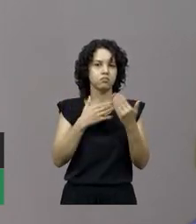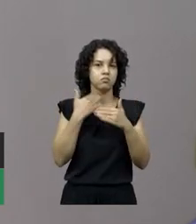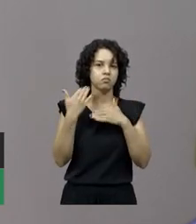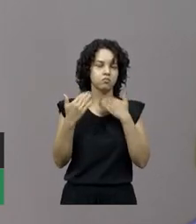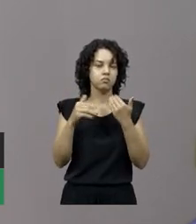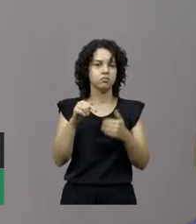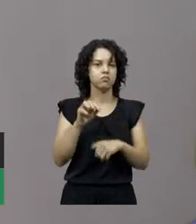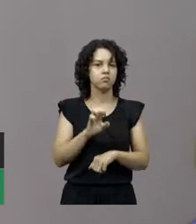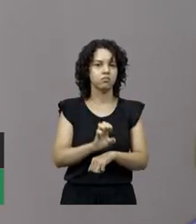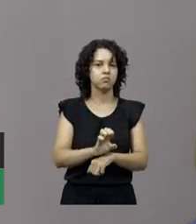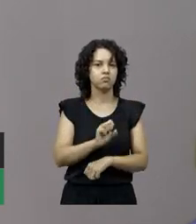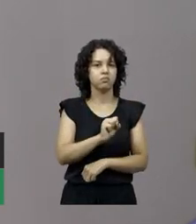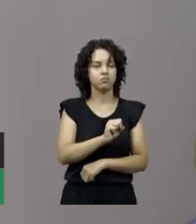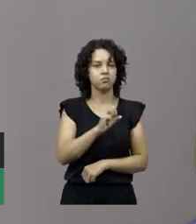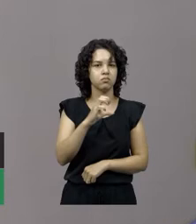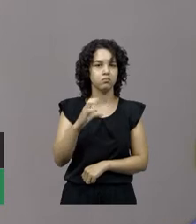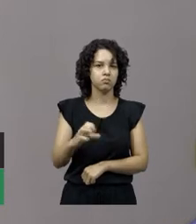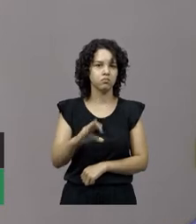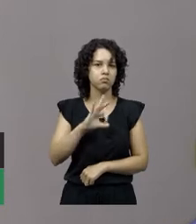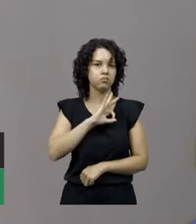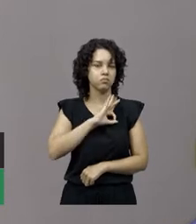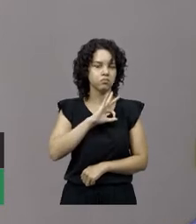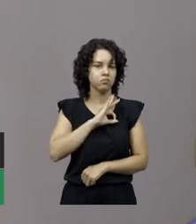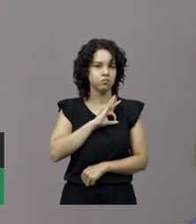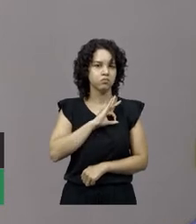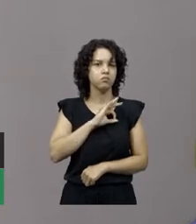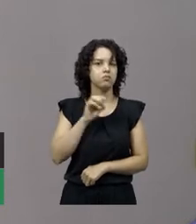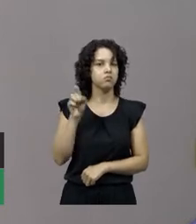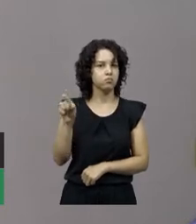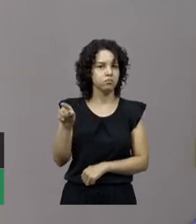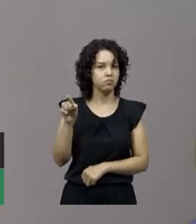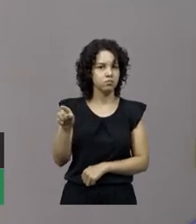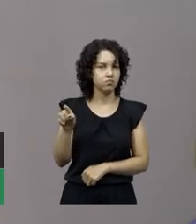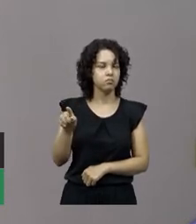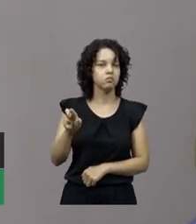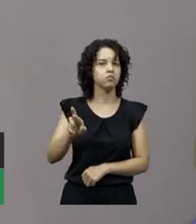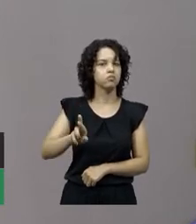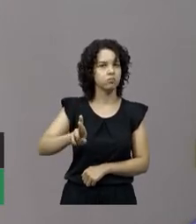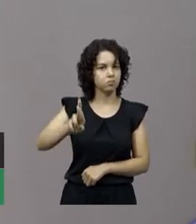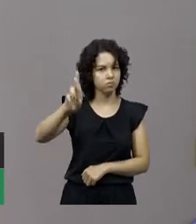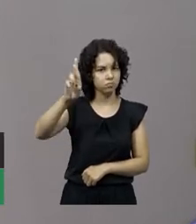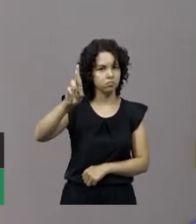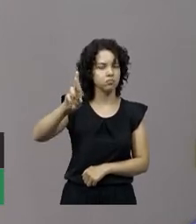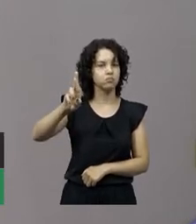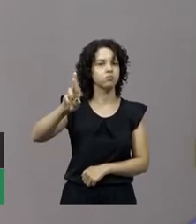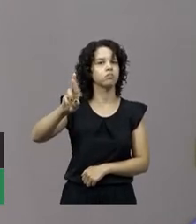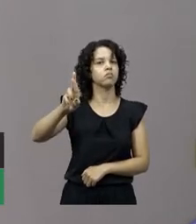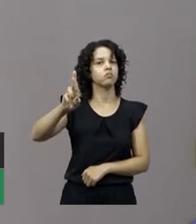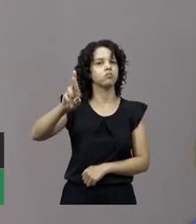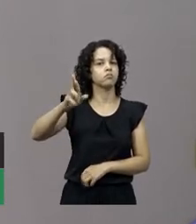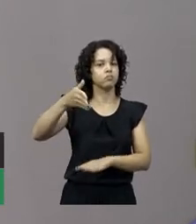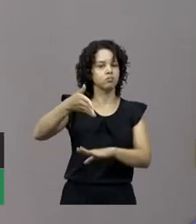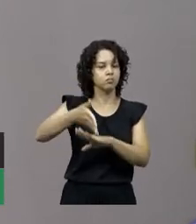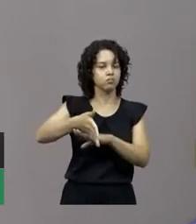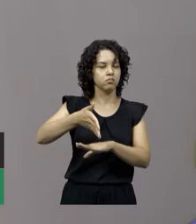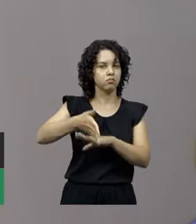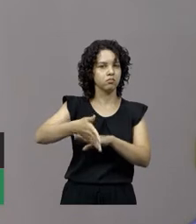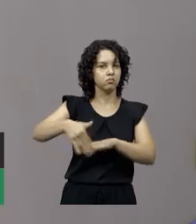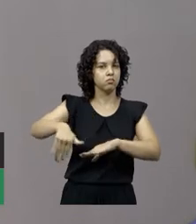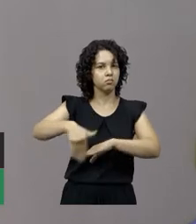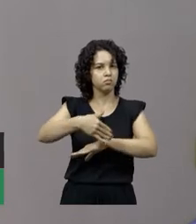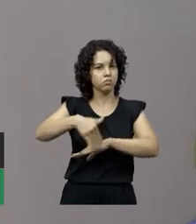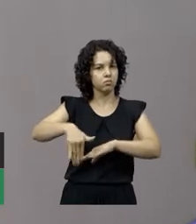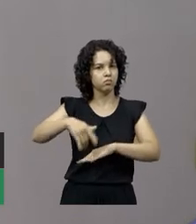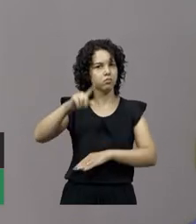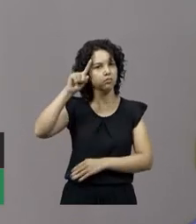Catarina. Policiais que são praças. Policiais que estão na rua, no